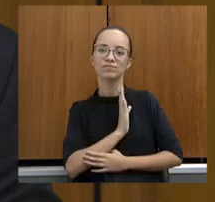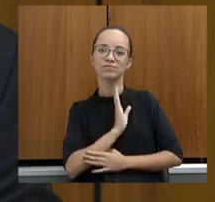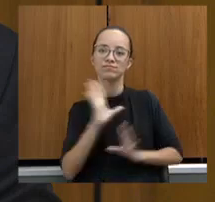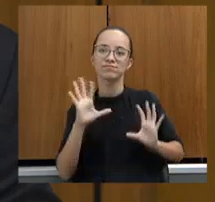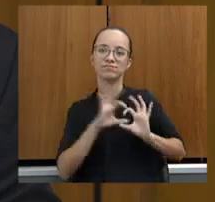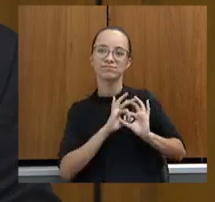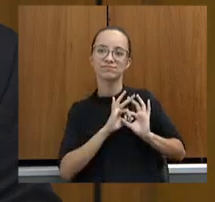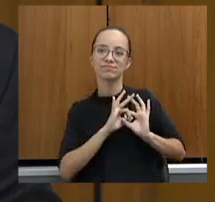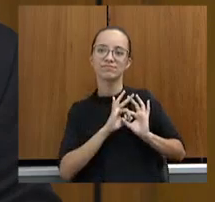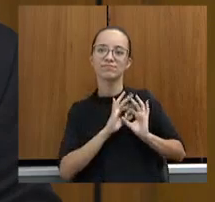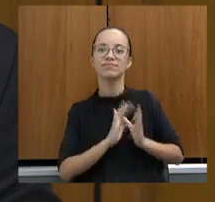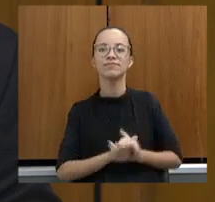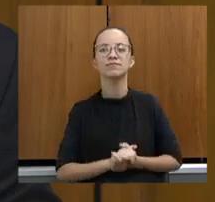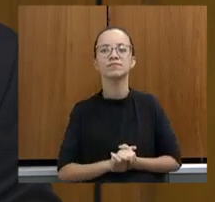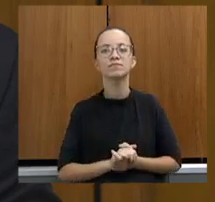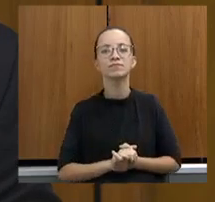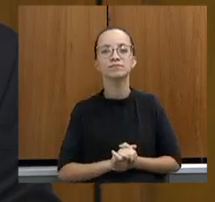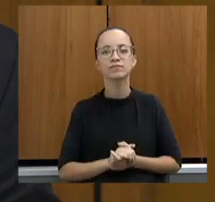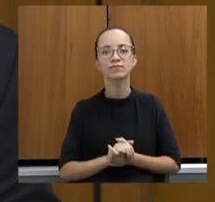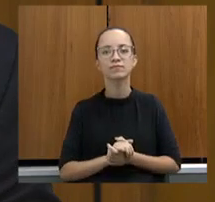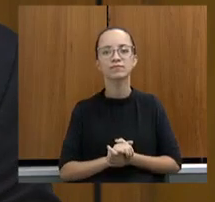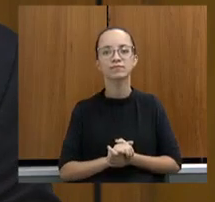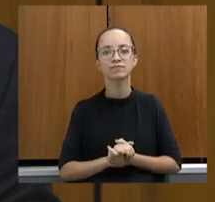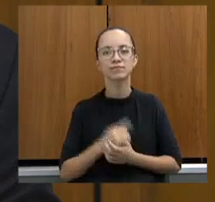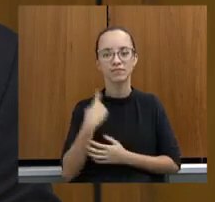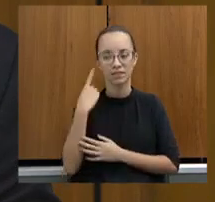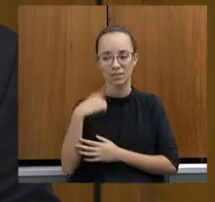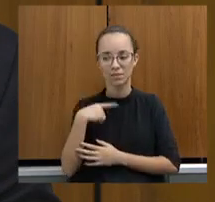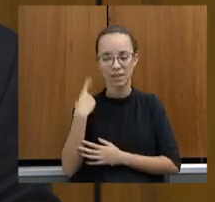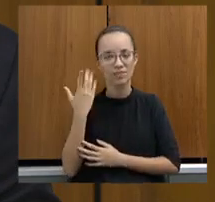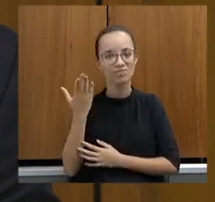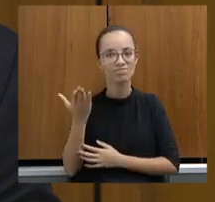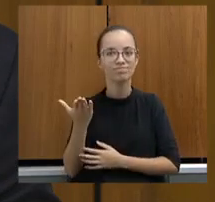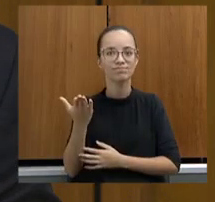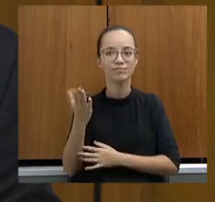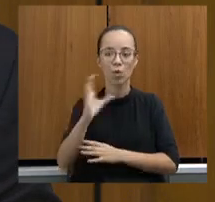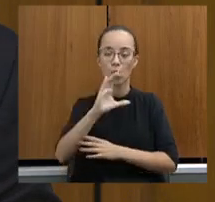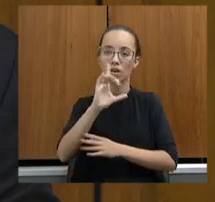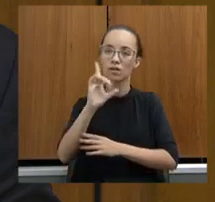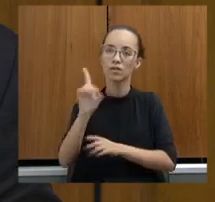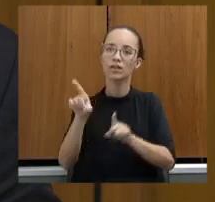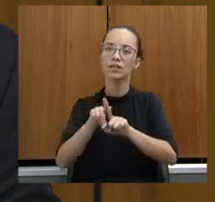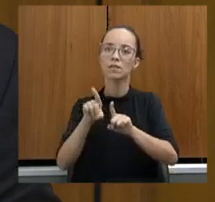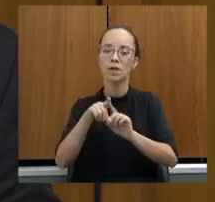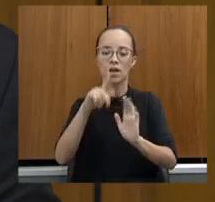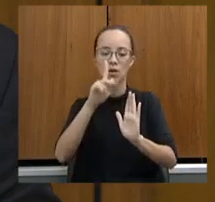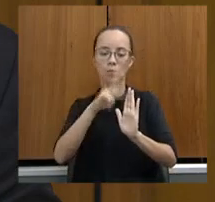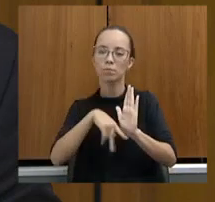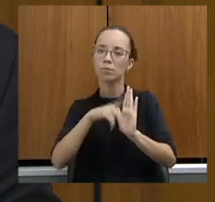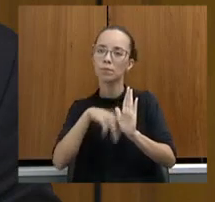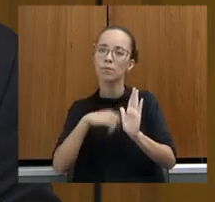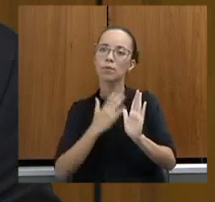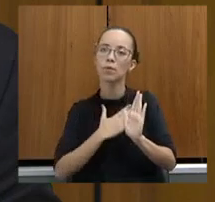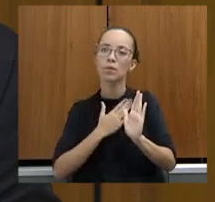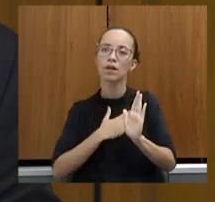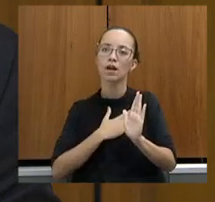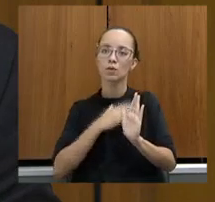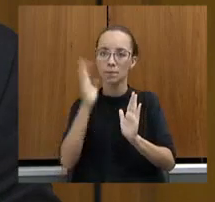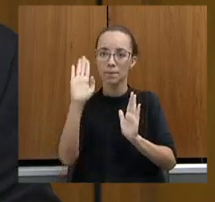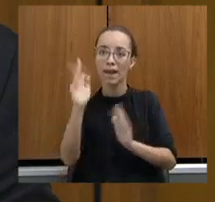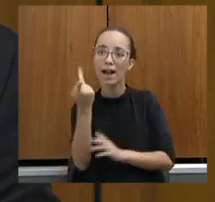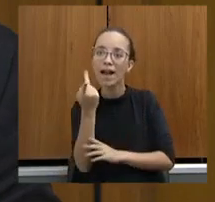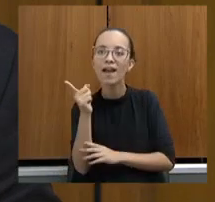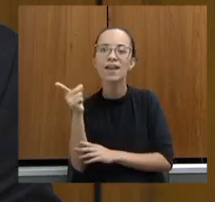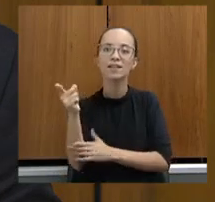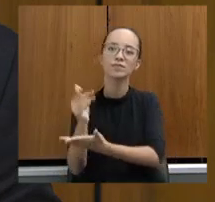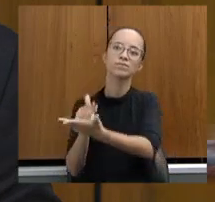coração coordenou e fez o meu plano de governo para Belo Horizonte eu perdi não foi